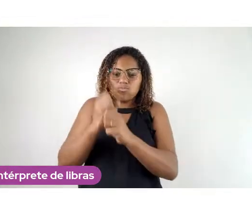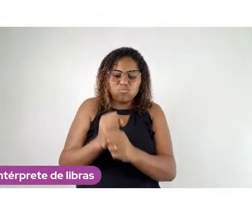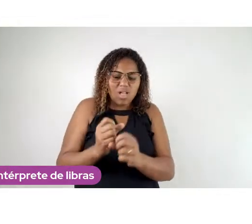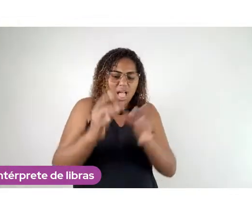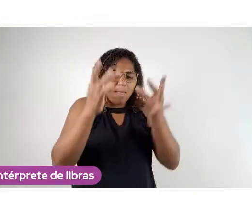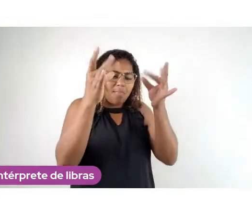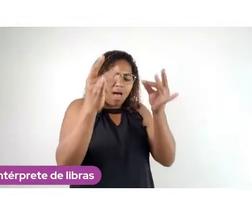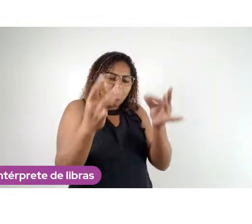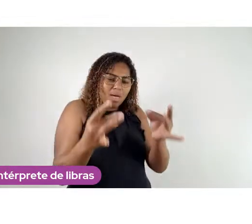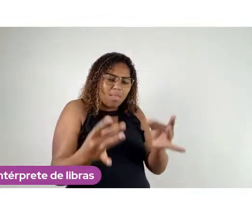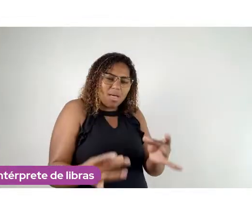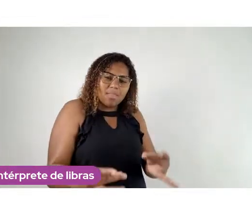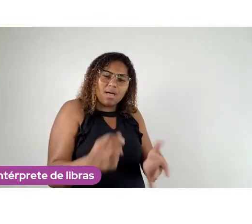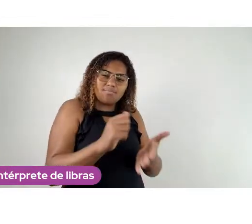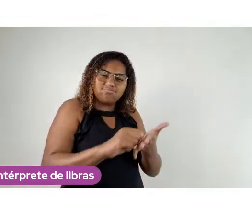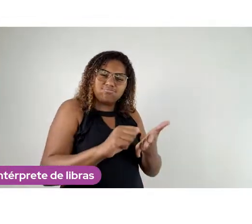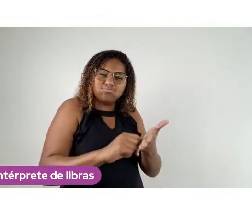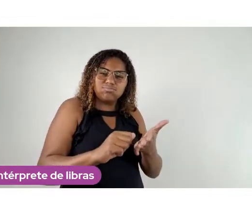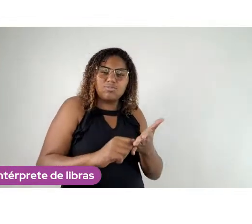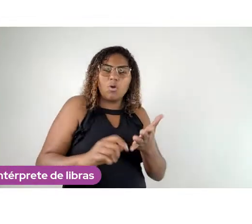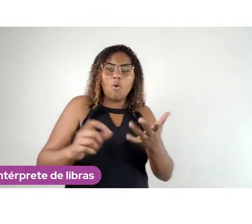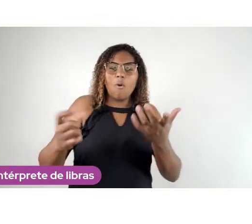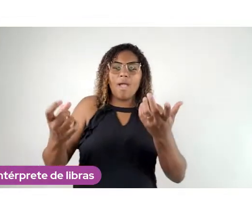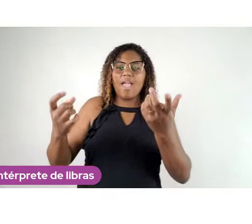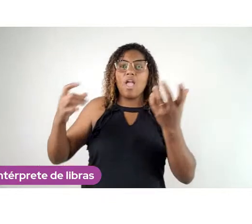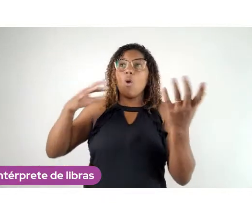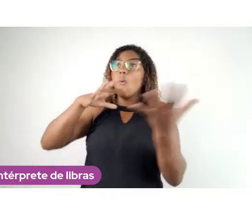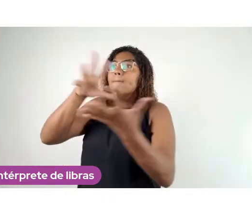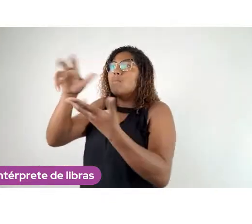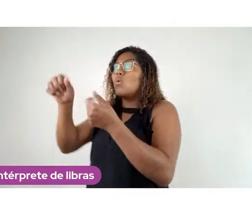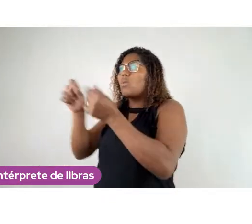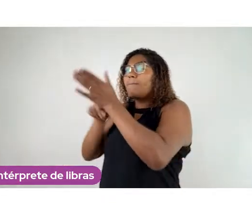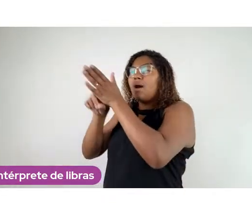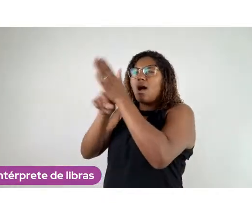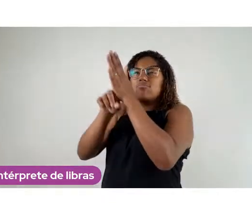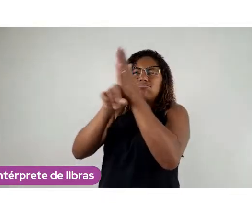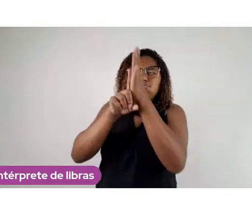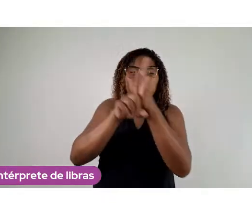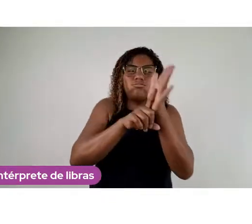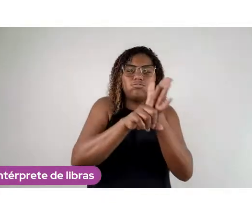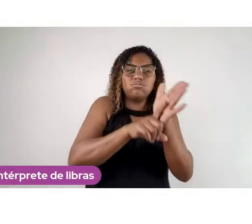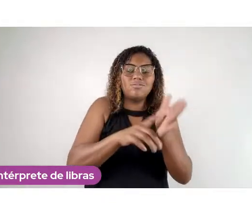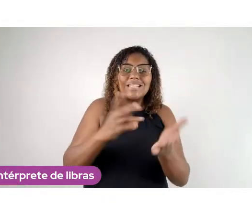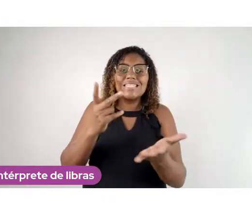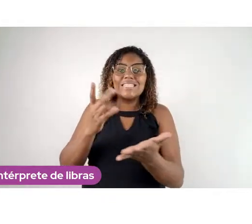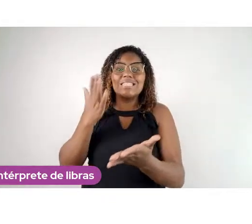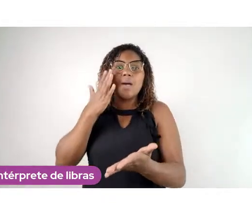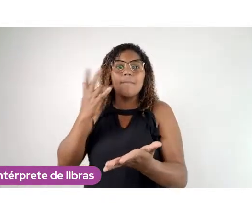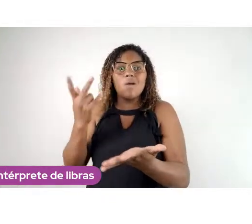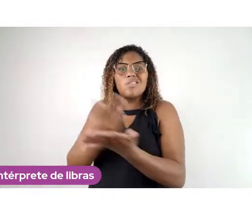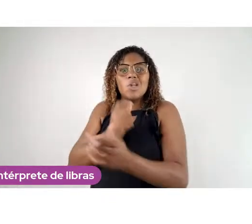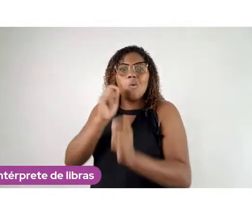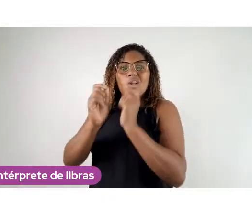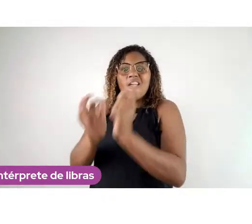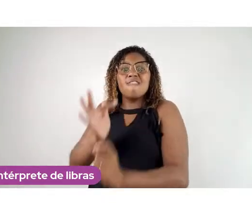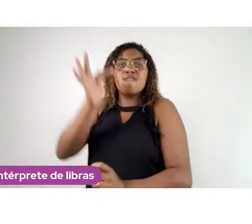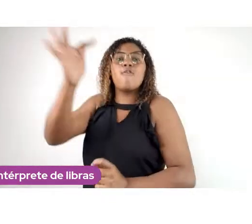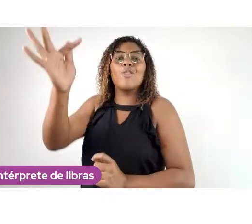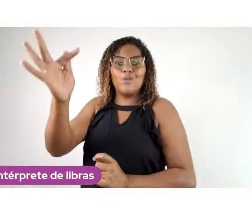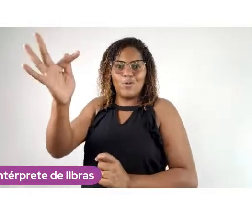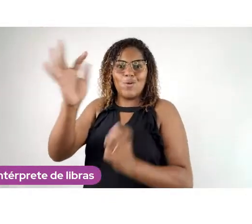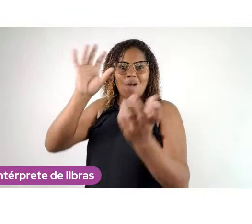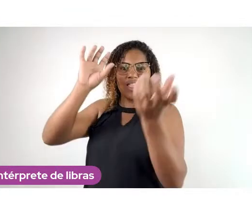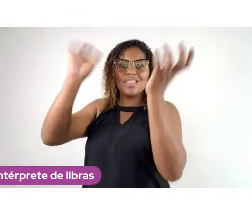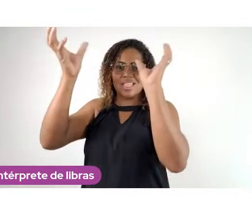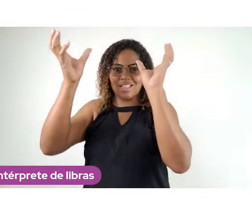em latitudes diferentes no mundo inteiro, o que, ia acontecer com a temperatura média do planeta se